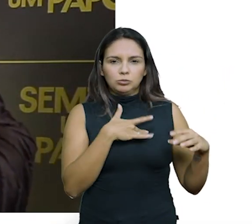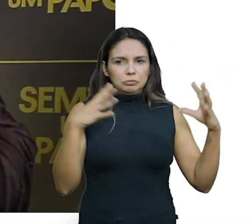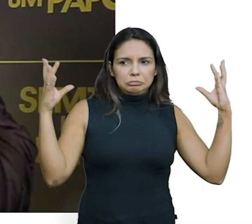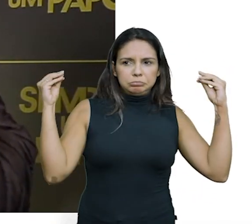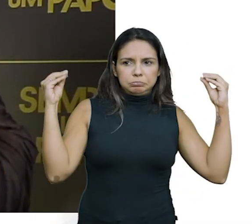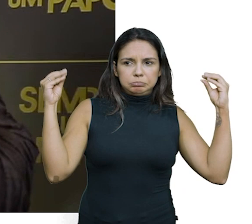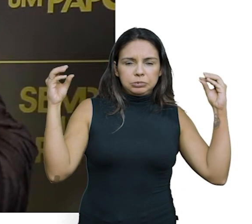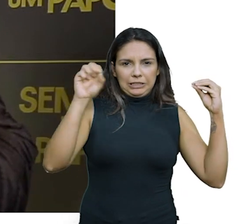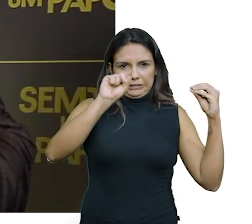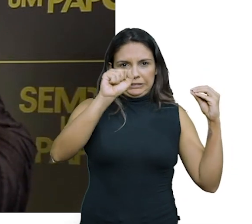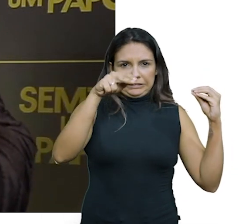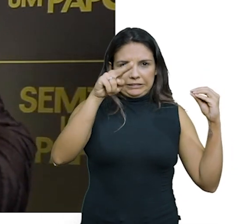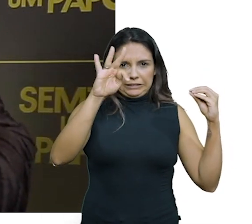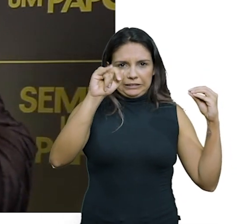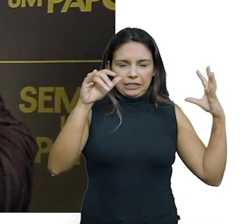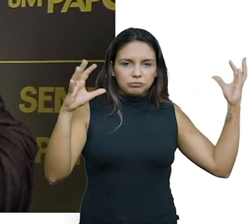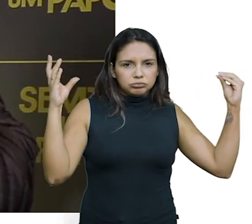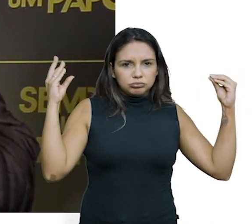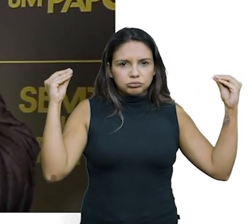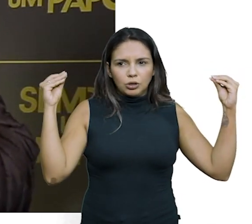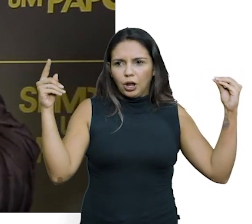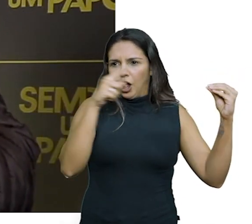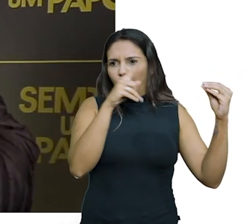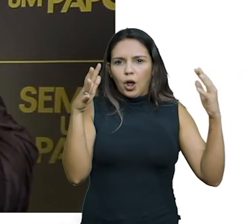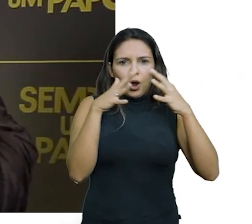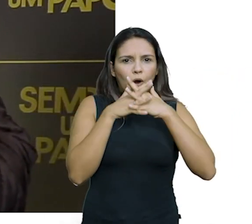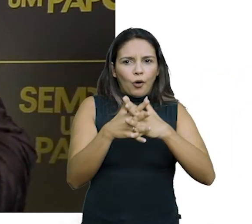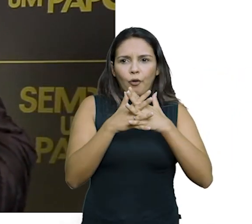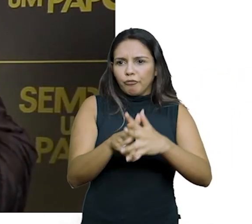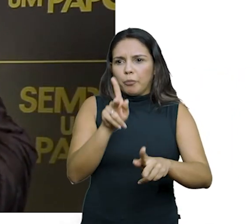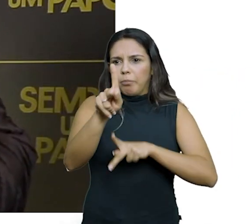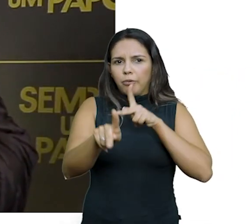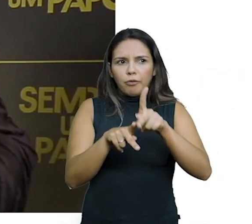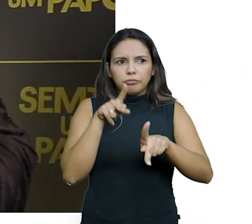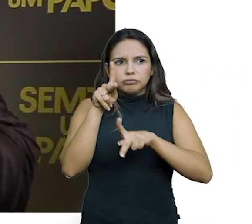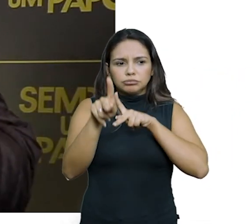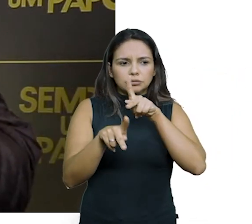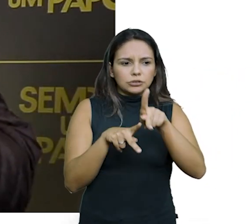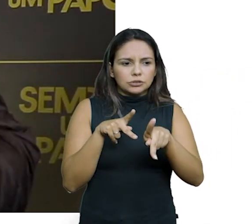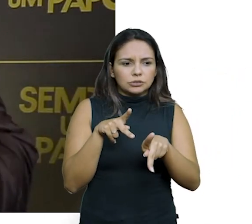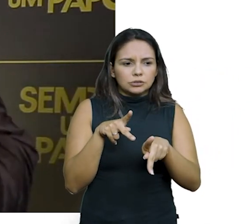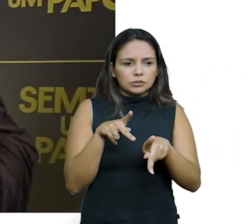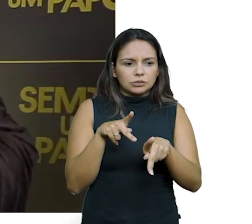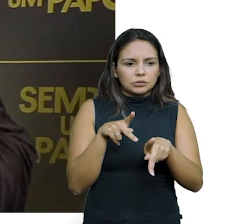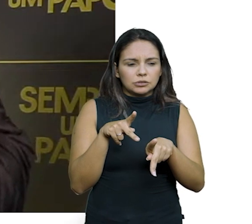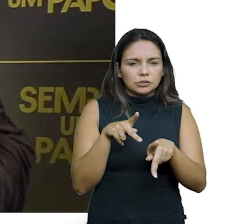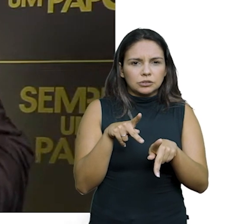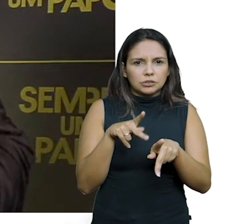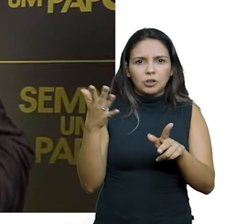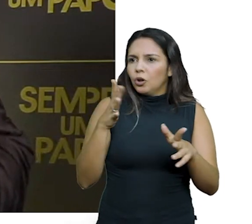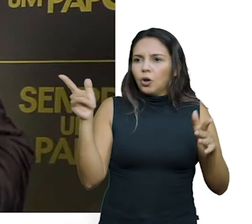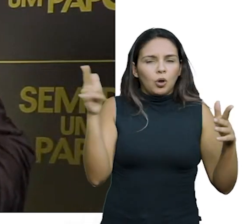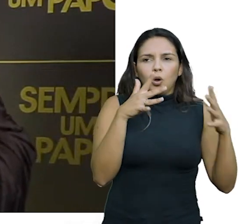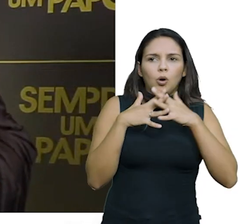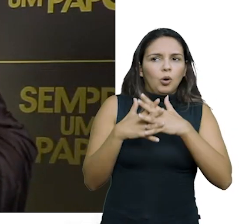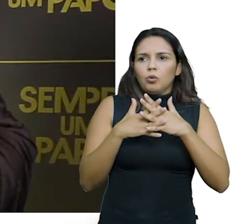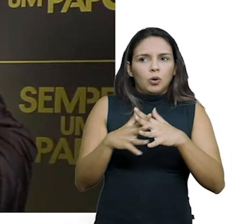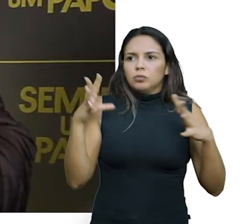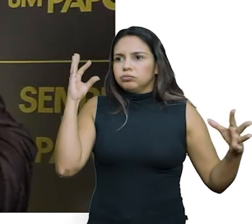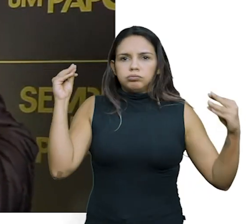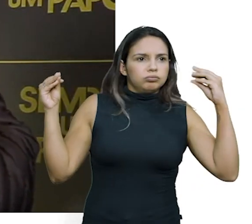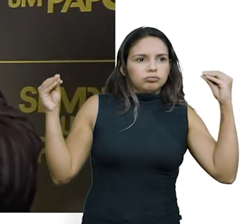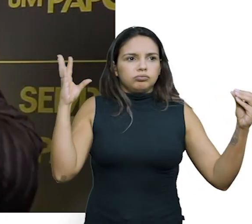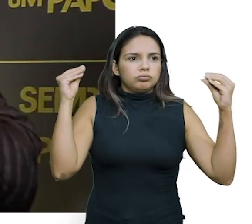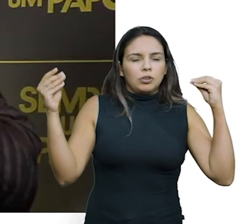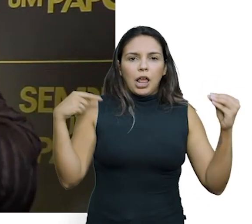tempo, começam a confundir a população. Nós estamos em pleno momento de confusão.